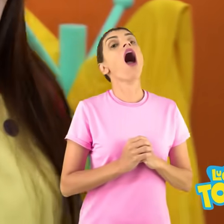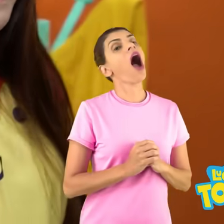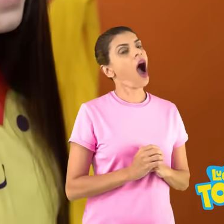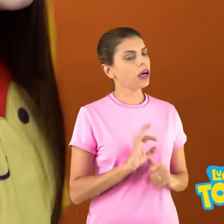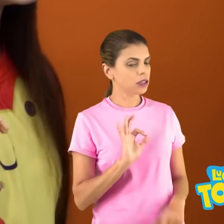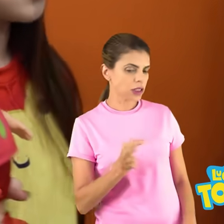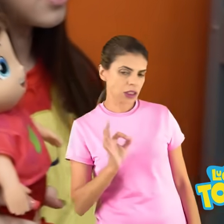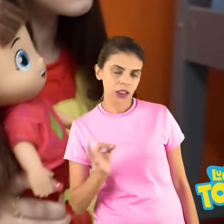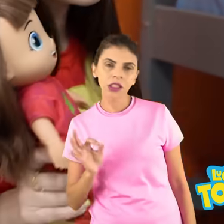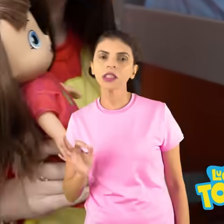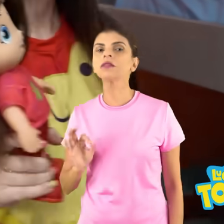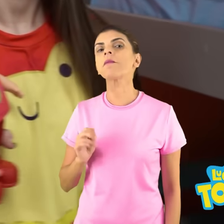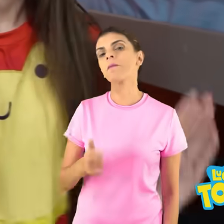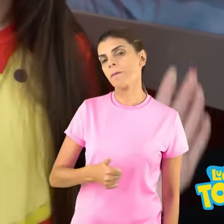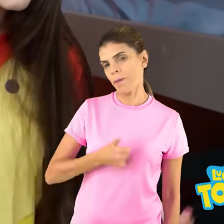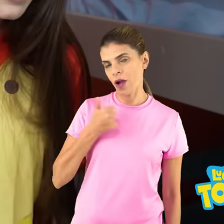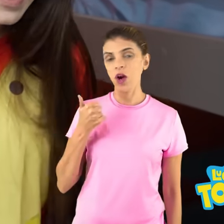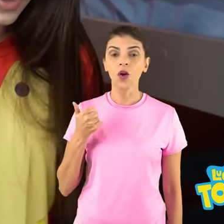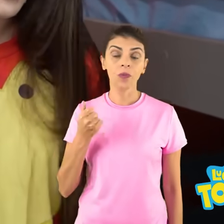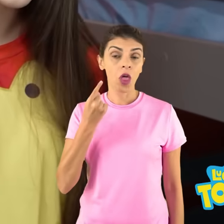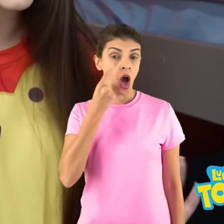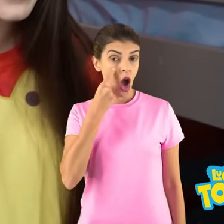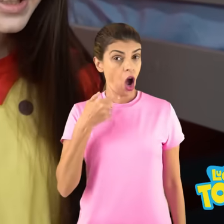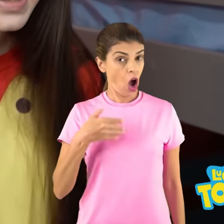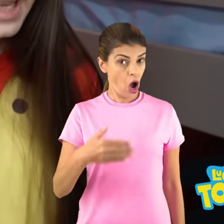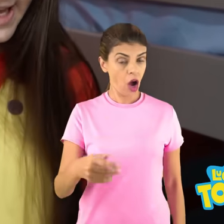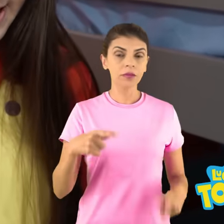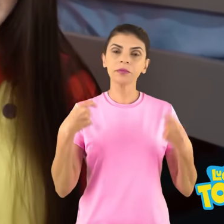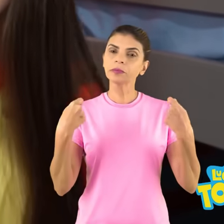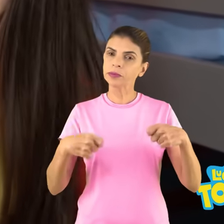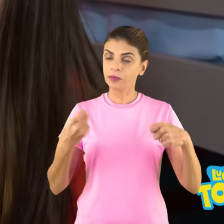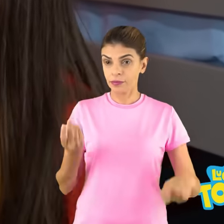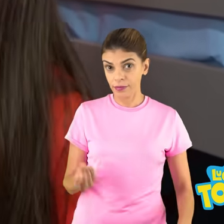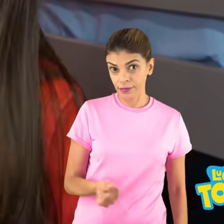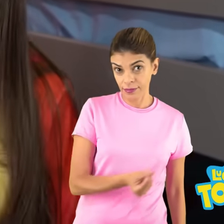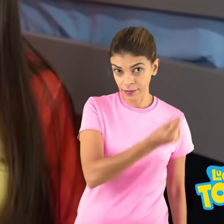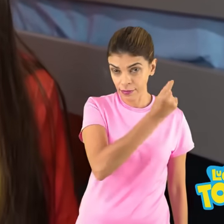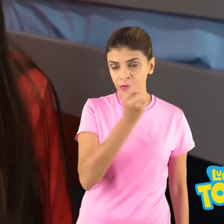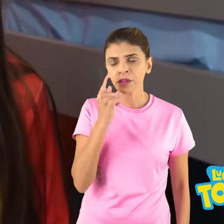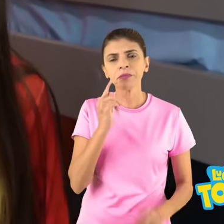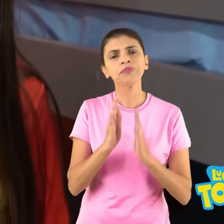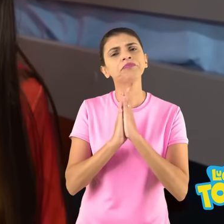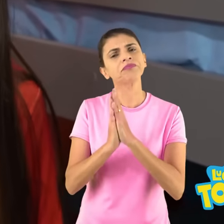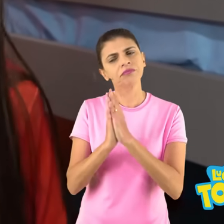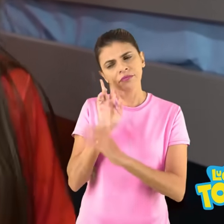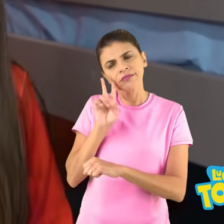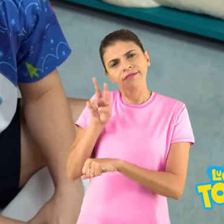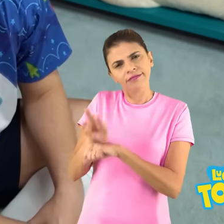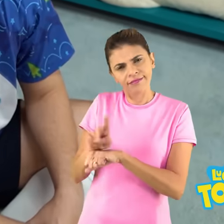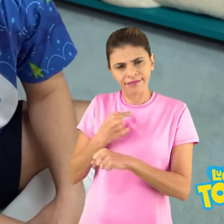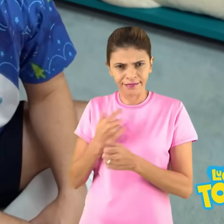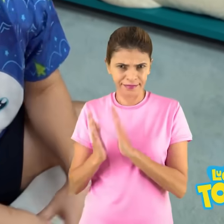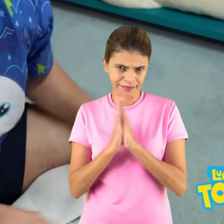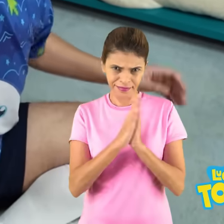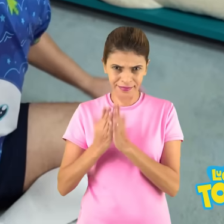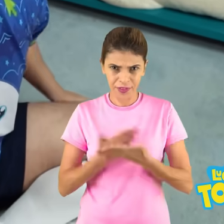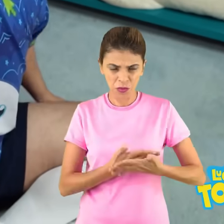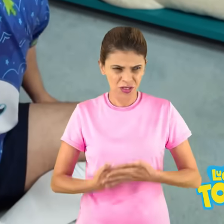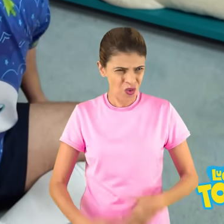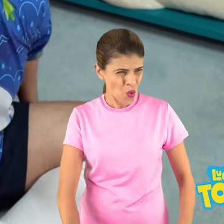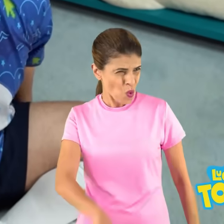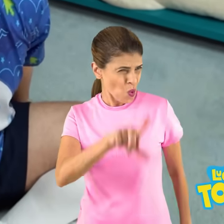Assim tá melhor. Olha só, eu preciso sair, então eu quero que você cuide da minha boneca.